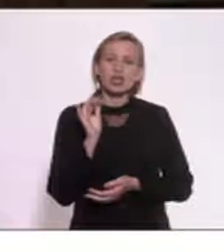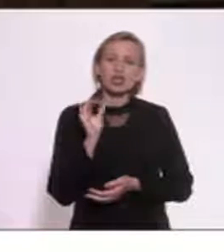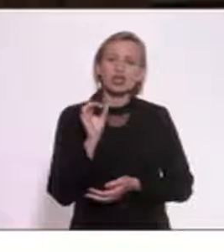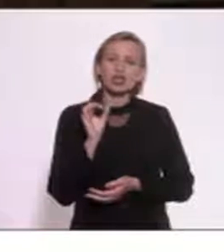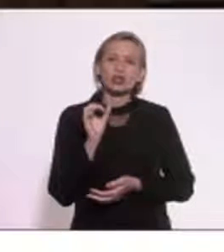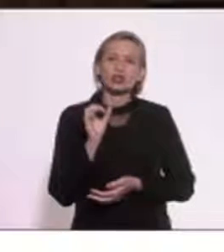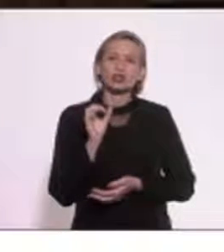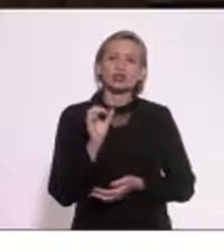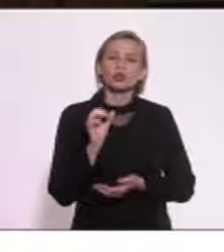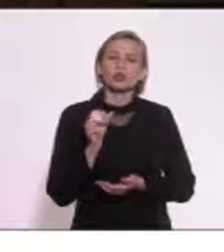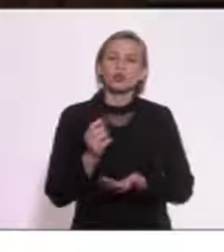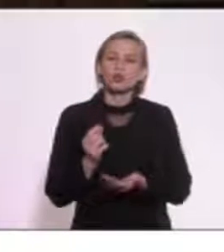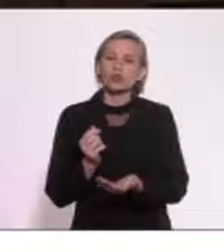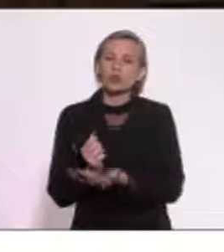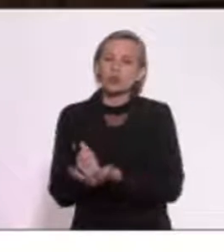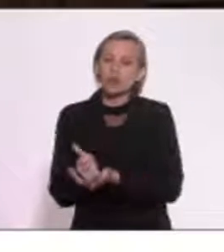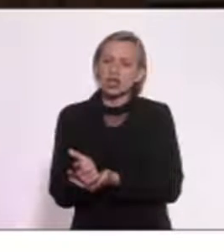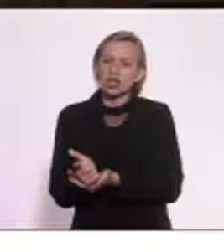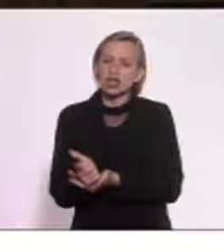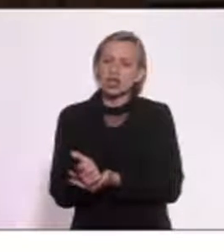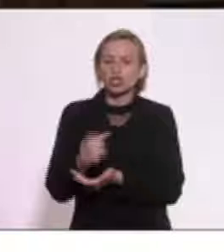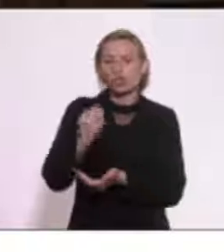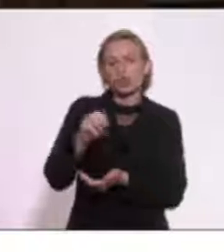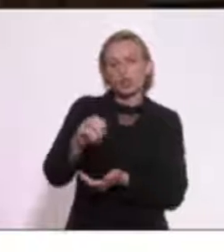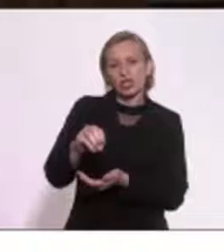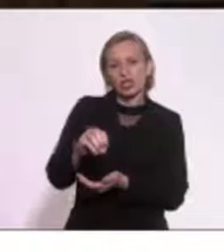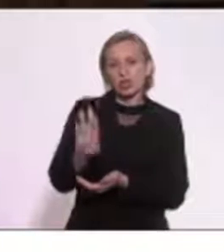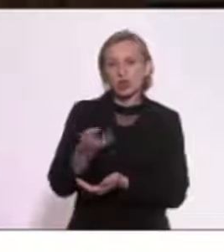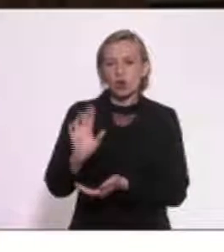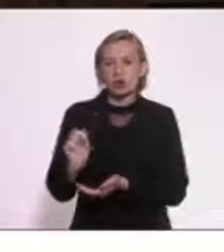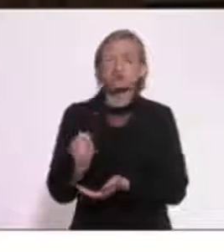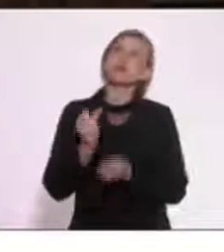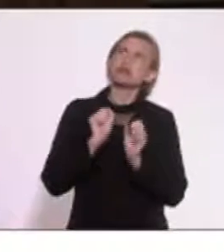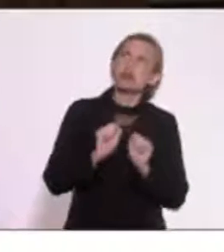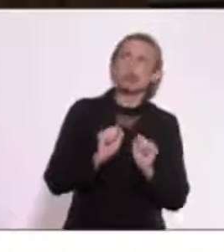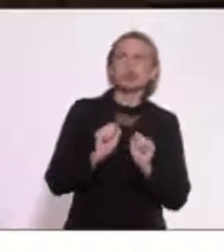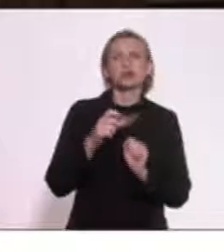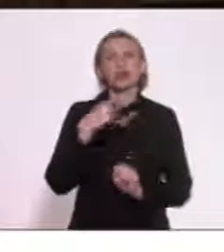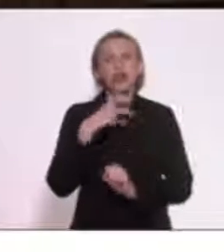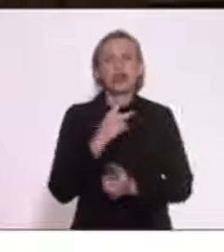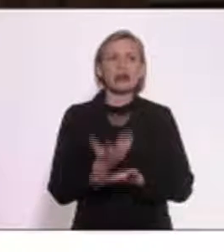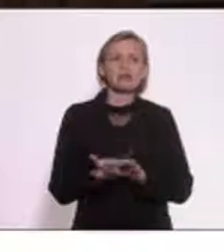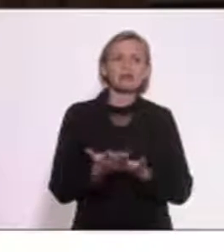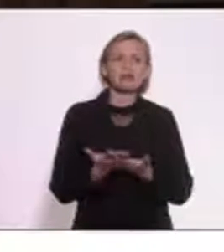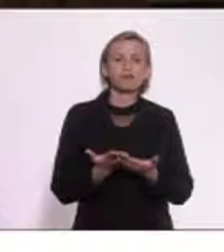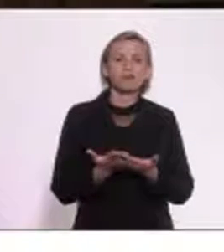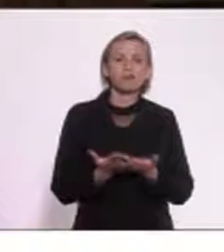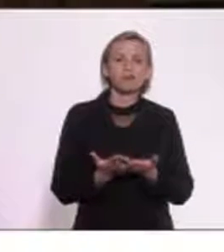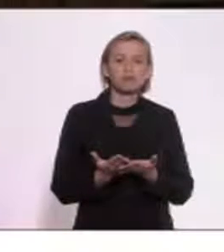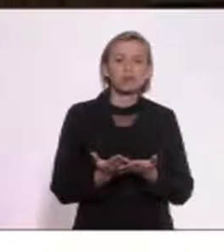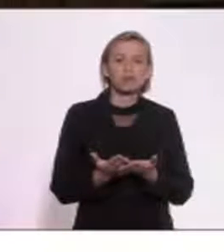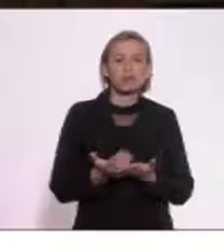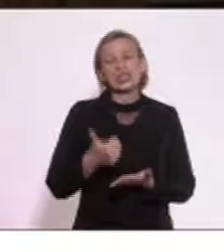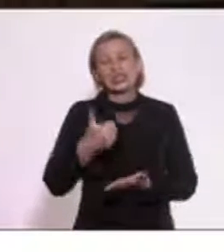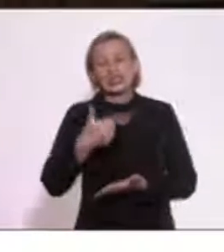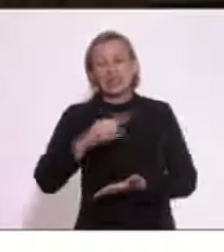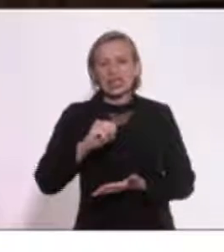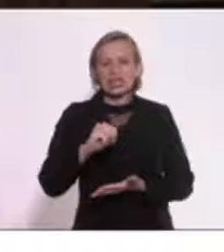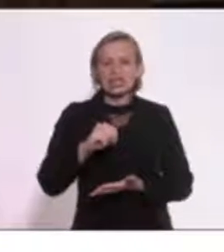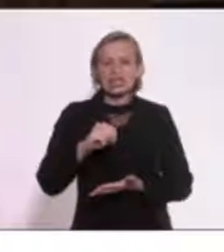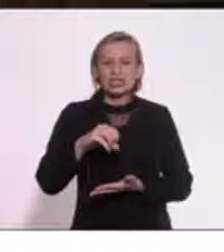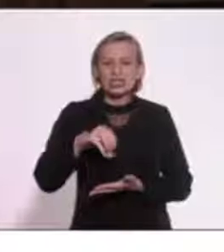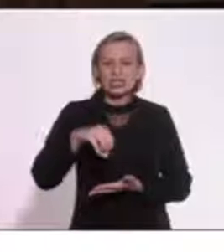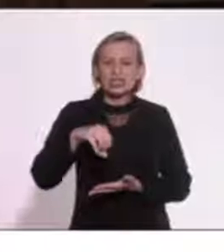de despesa no valor de 80 bilhões, nós podemos dizer que há aí um hiato de 10